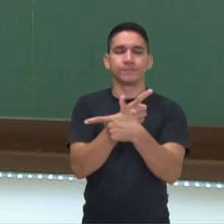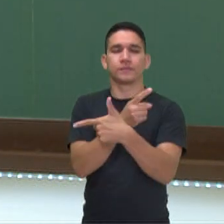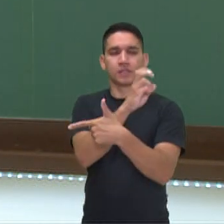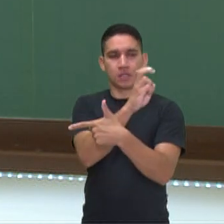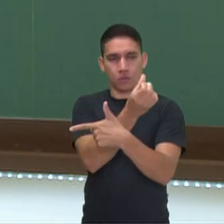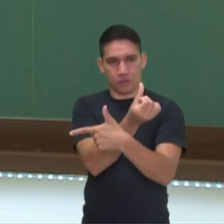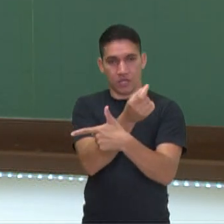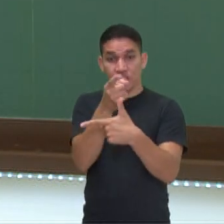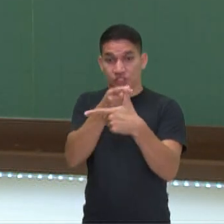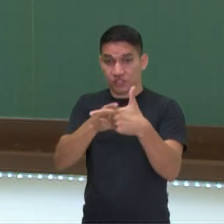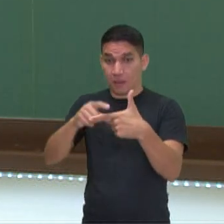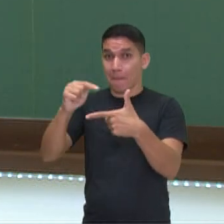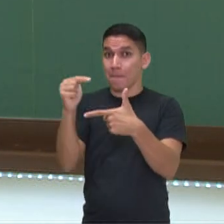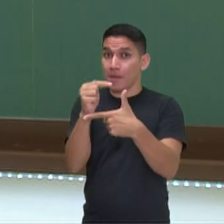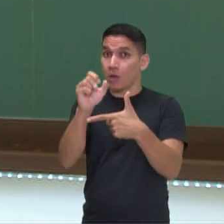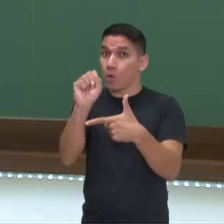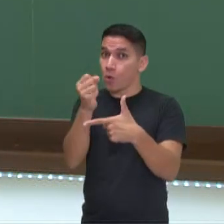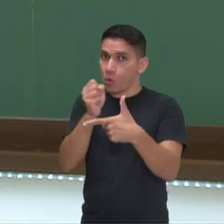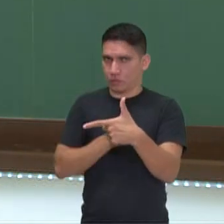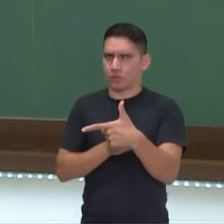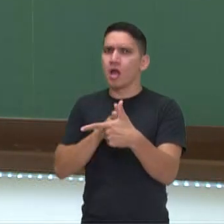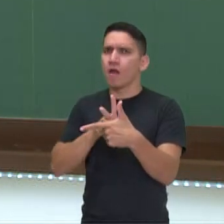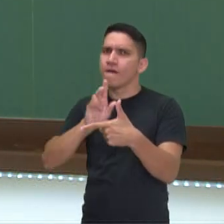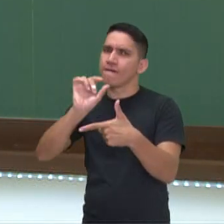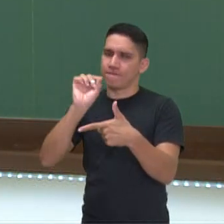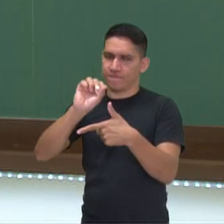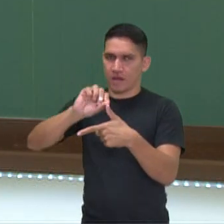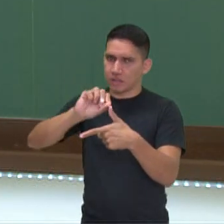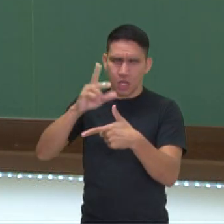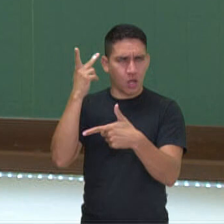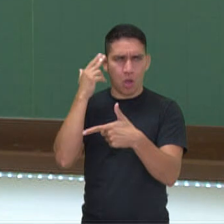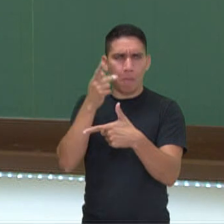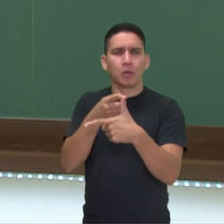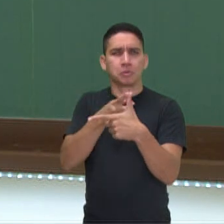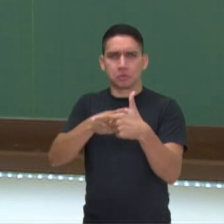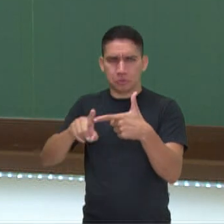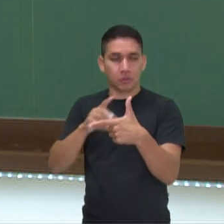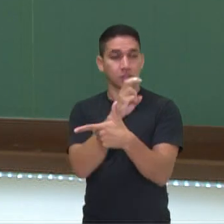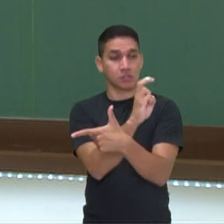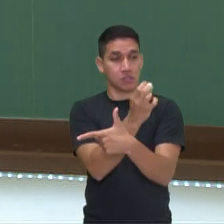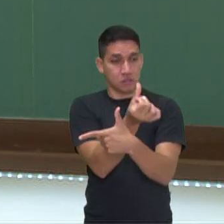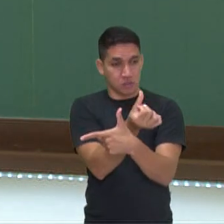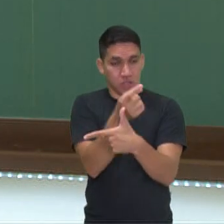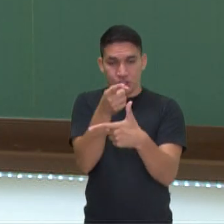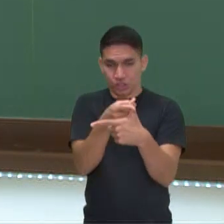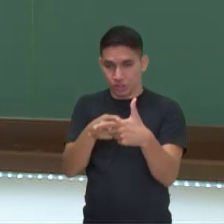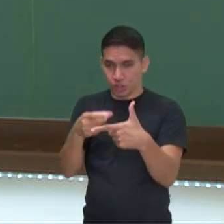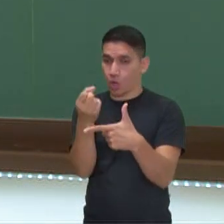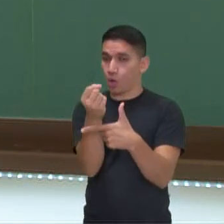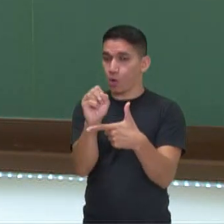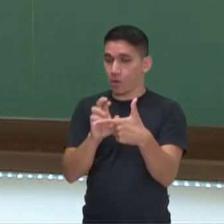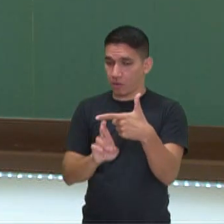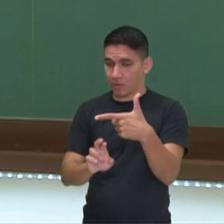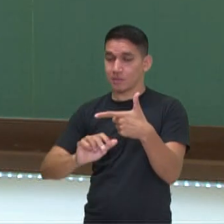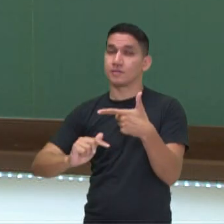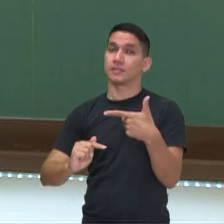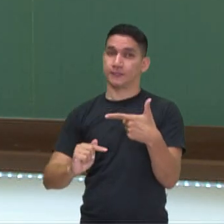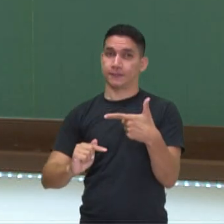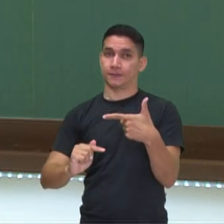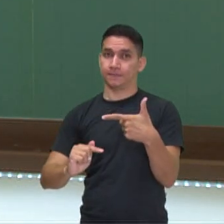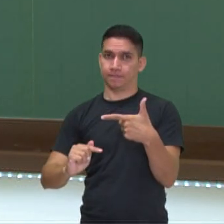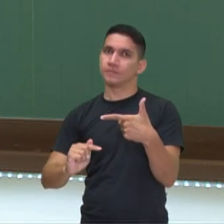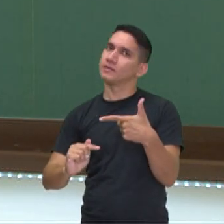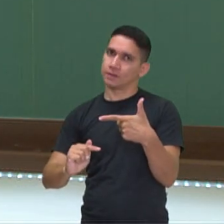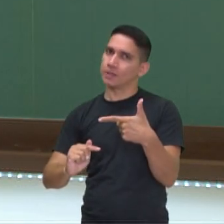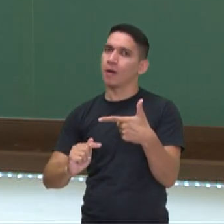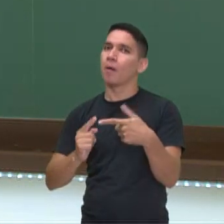menos 8. Eu faço a divisão normalmente, 56 dividido por 8 é 7, já